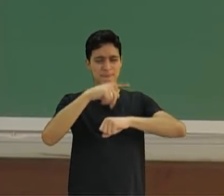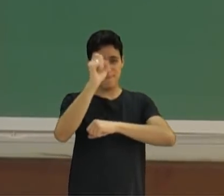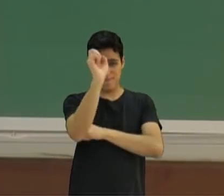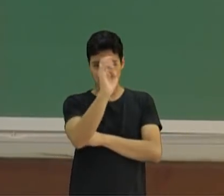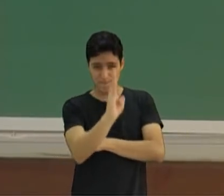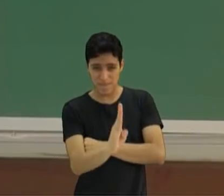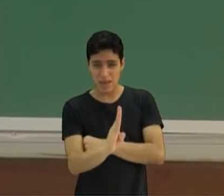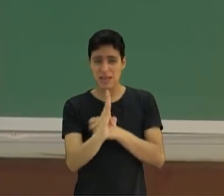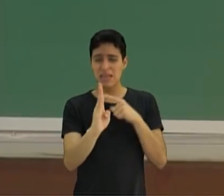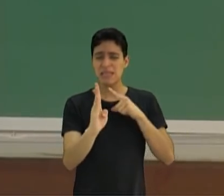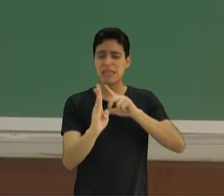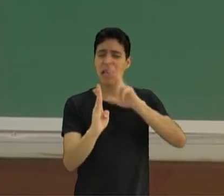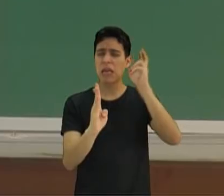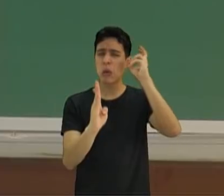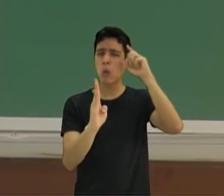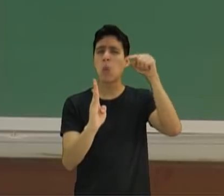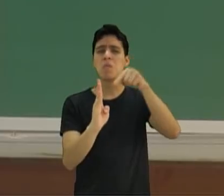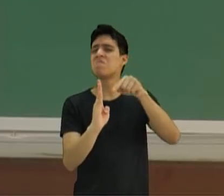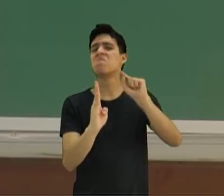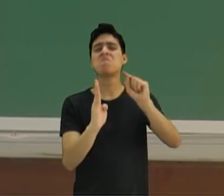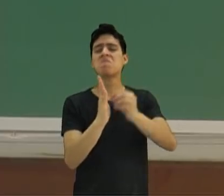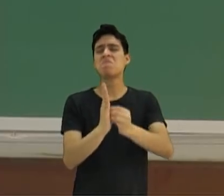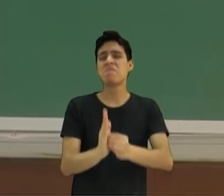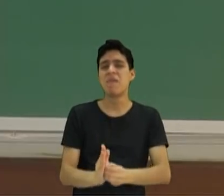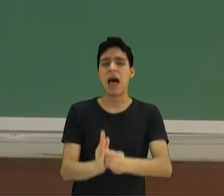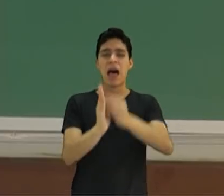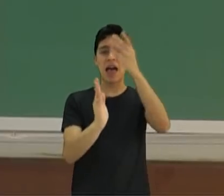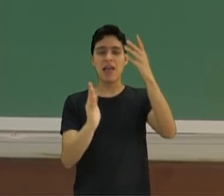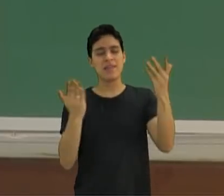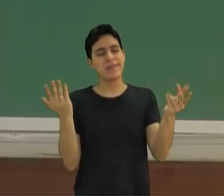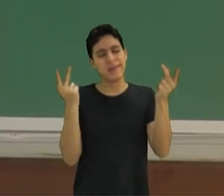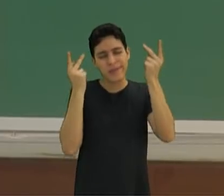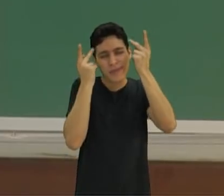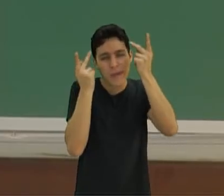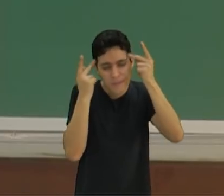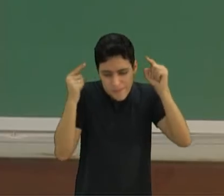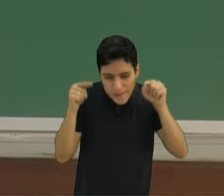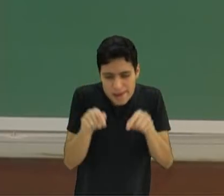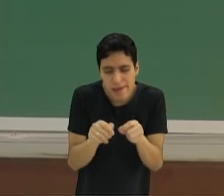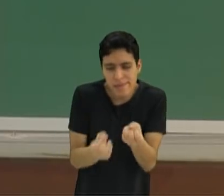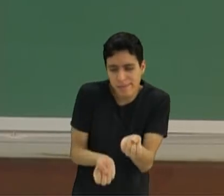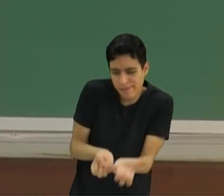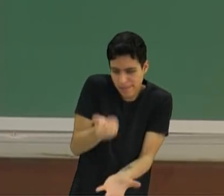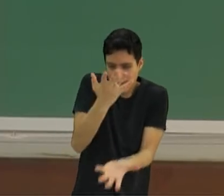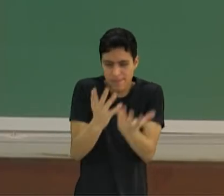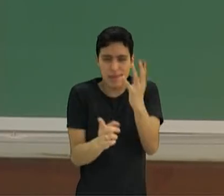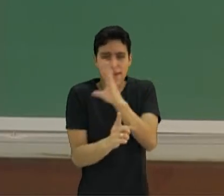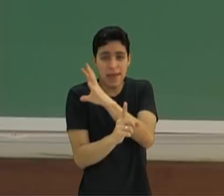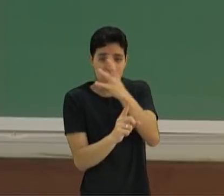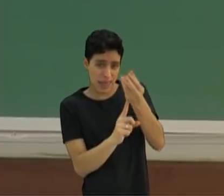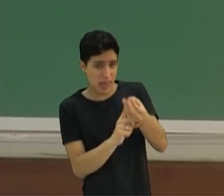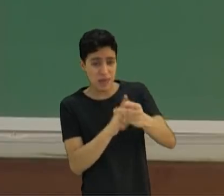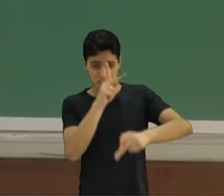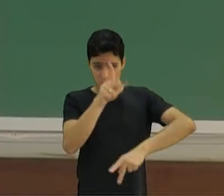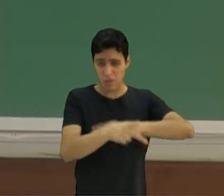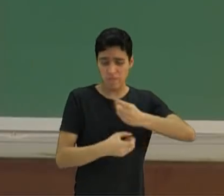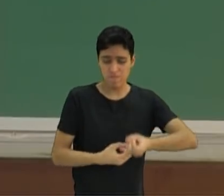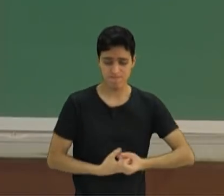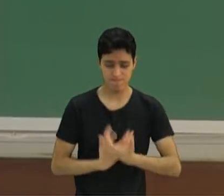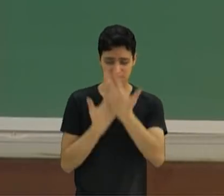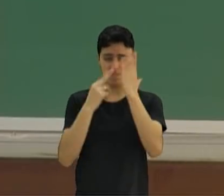cultural. Então é bem comum que a arte que surge aqui, as manifestações que o nosso povo produz, elas sejam